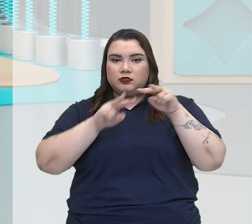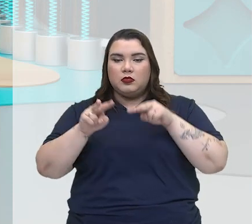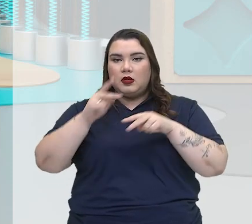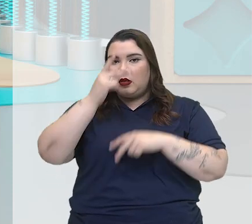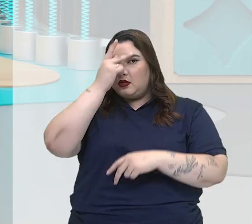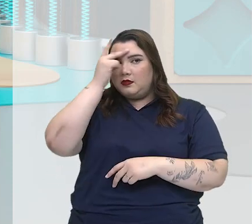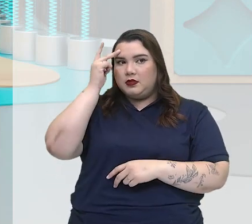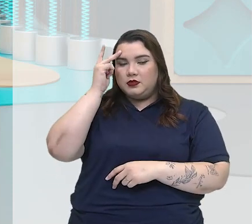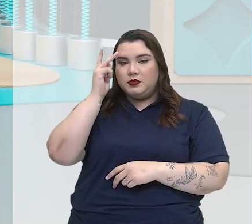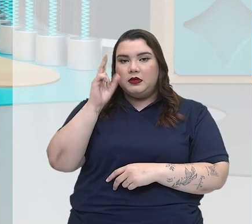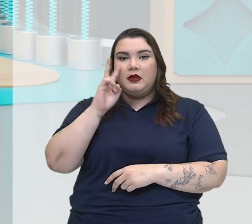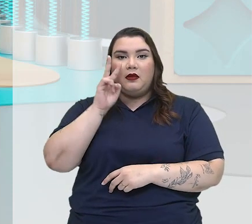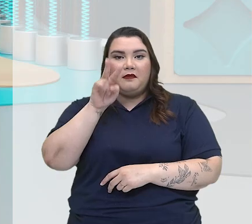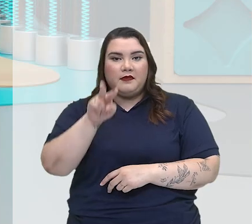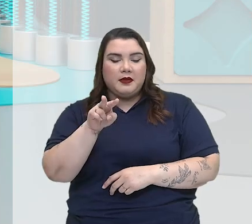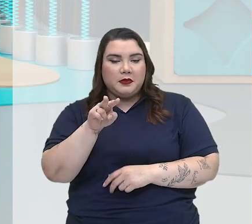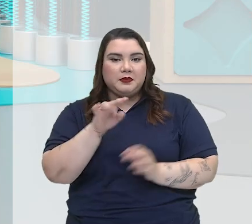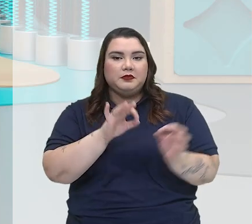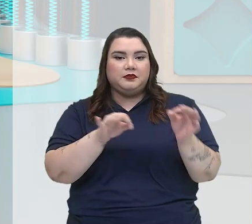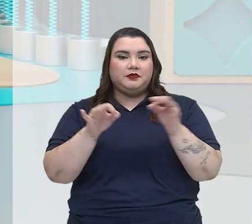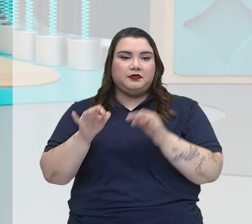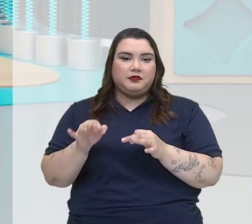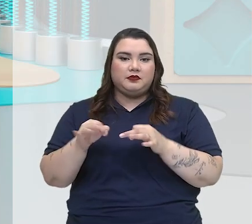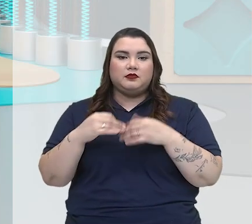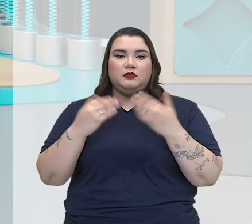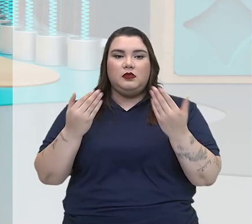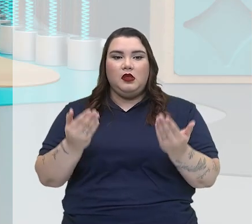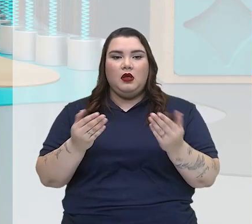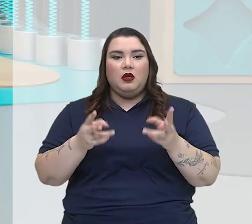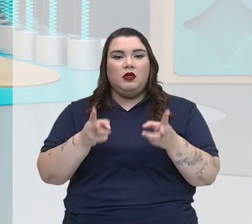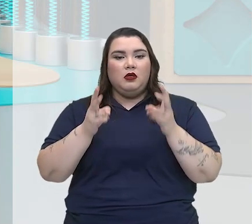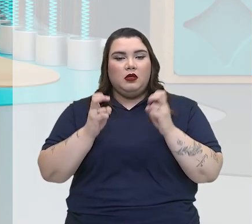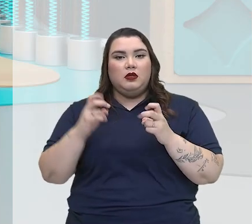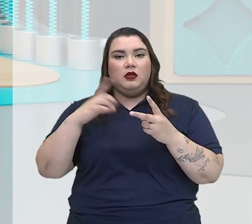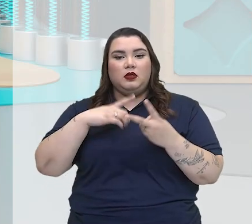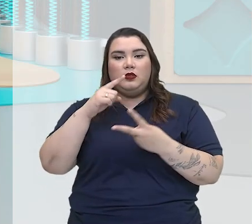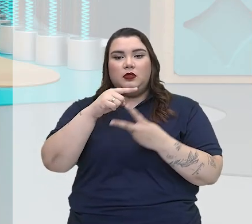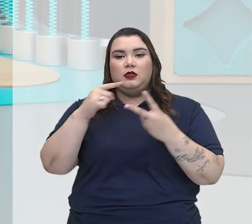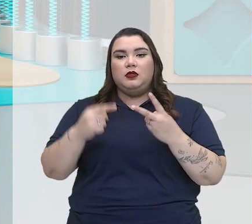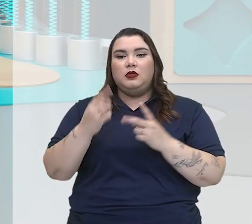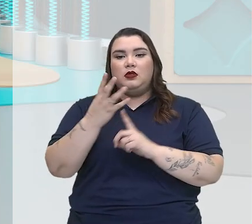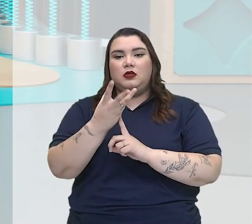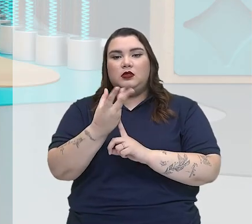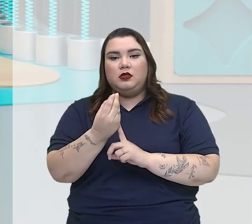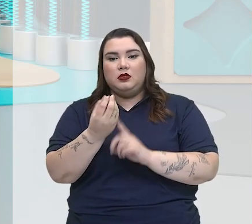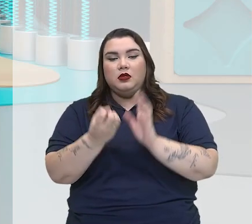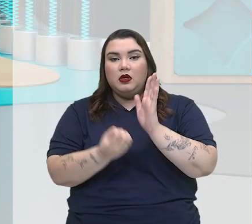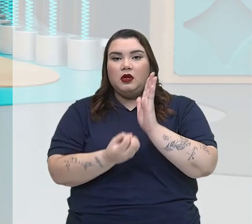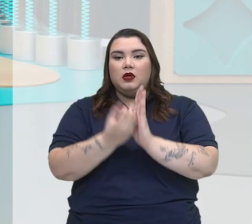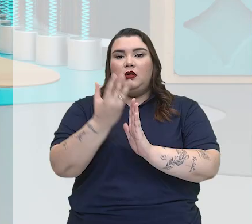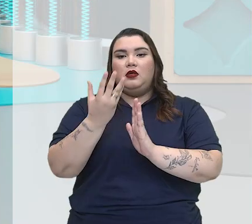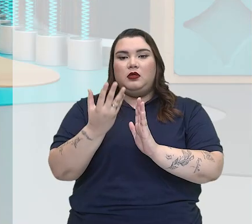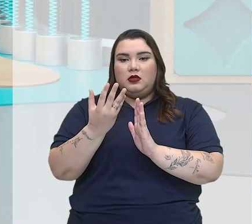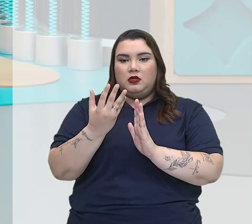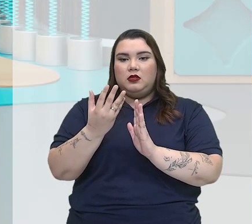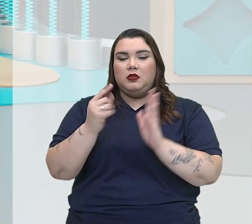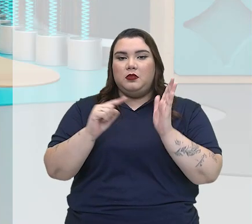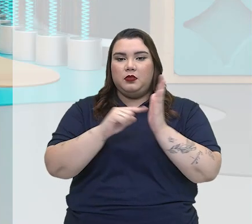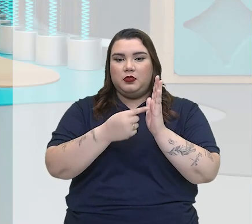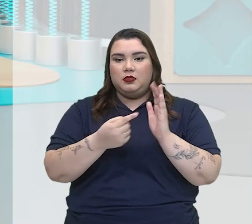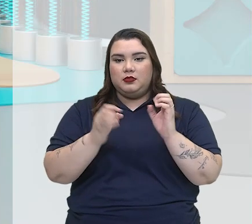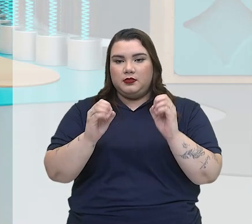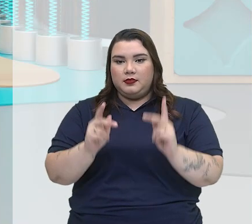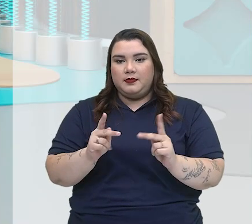do observador. Então, vocês estão vendo, vocês viram duas obras que foram produzidas a partir de